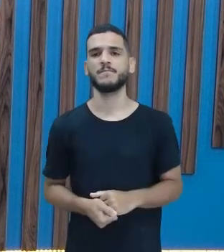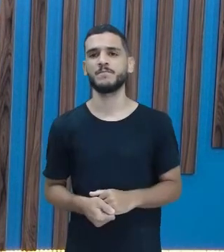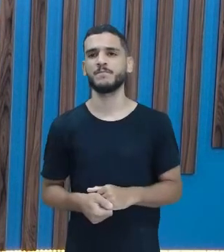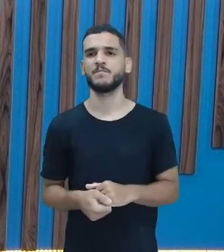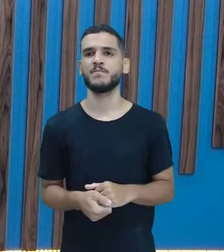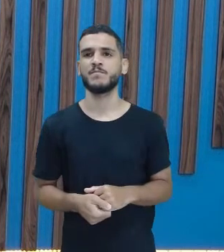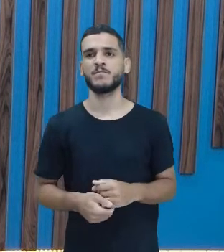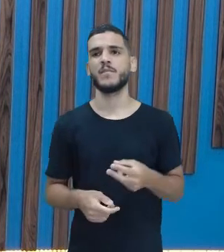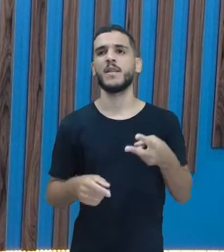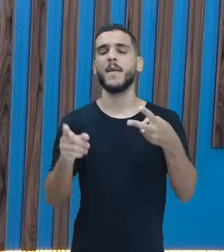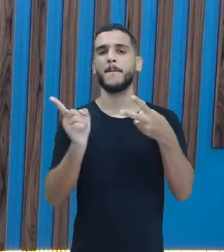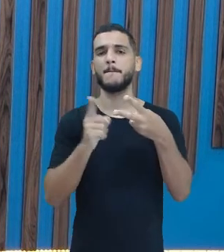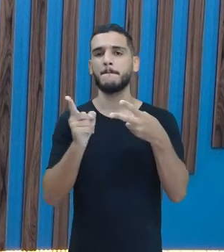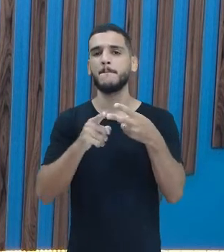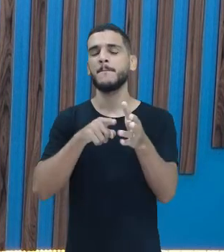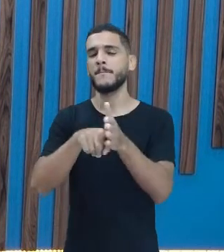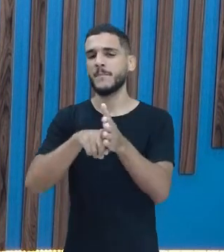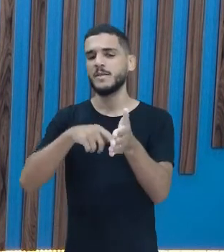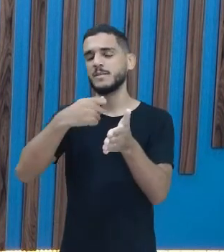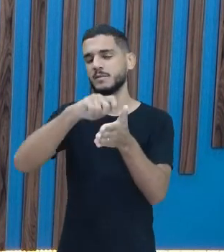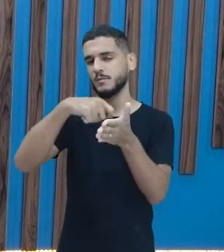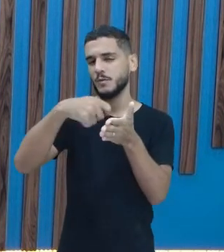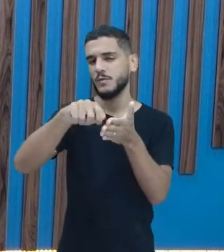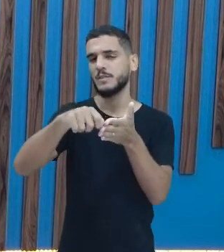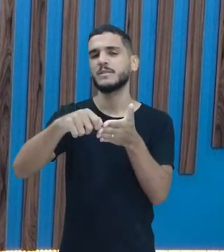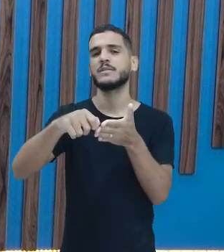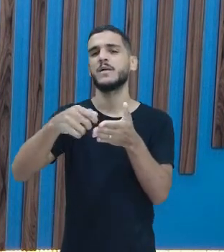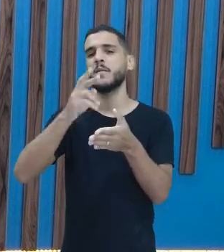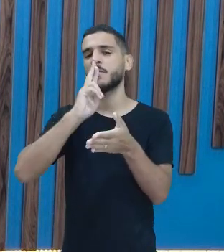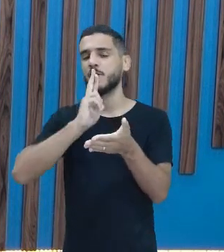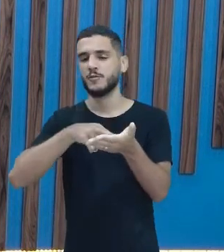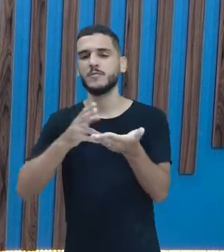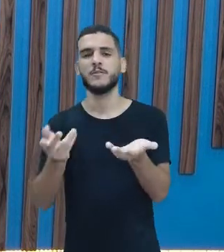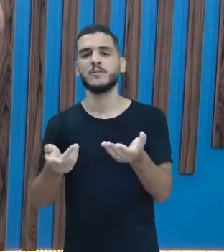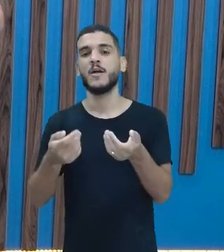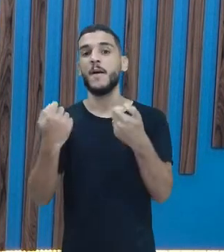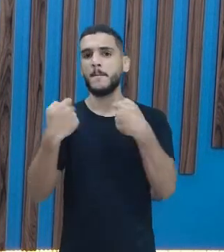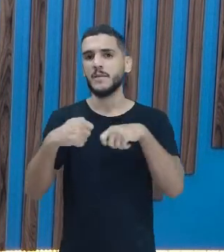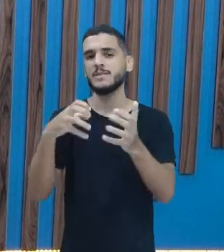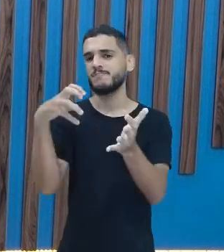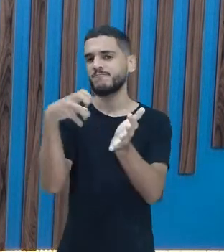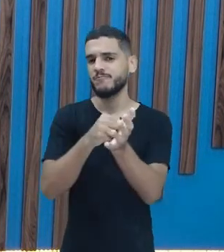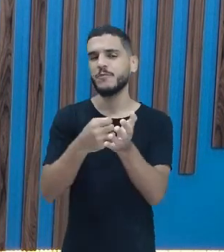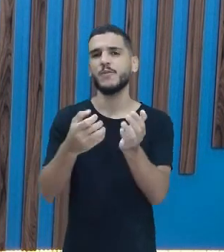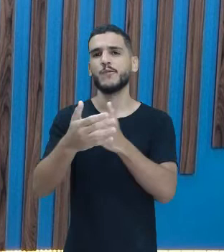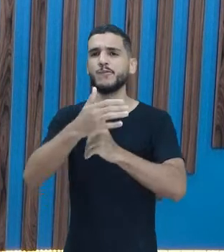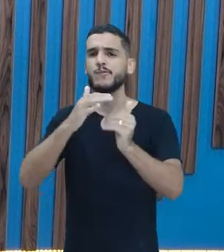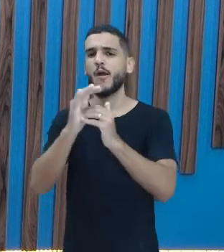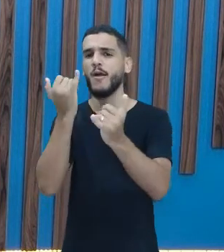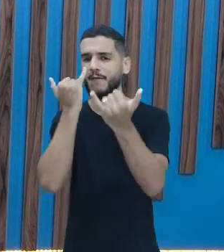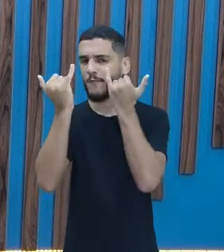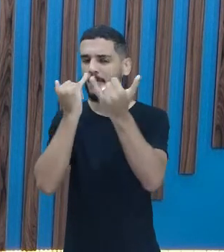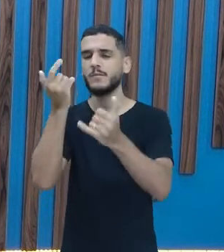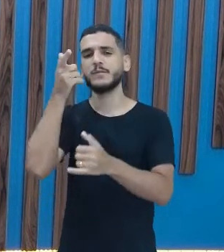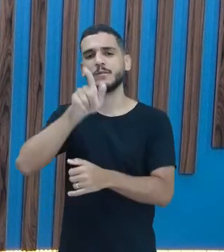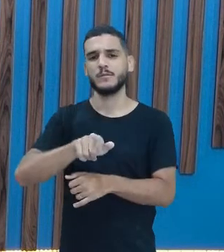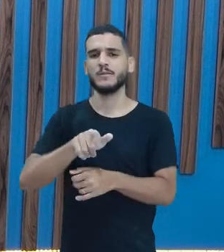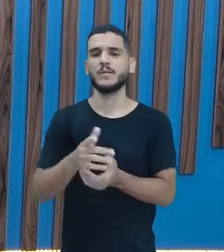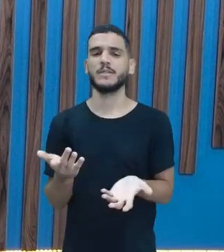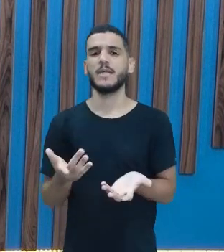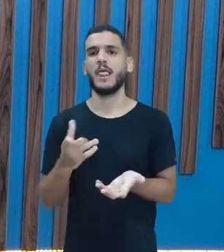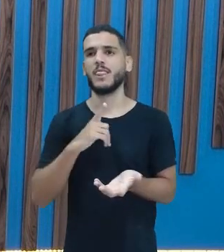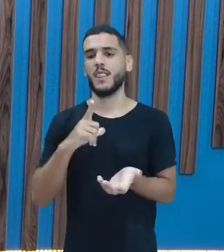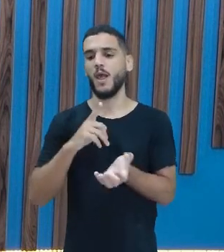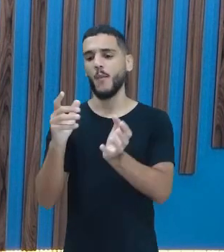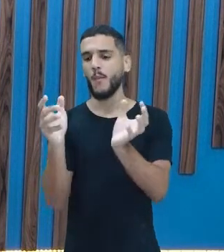Pesquisa e anotação do resultado. Então, eu começo ali a fazer o registro, né, daquilo que eu consegui. Eu sei que existe uma chapa,